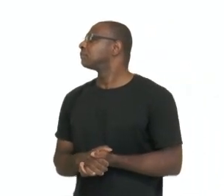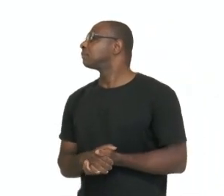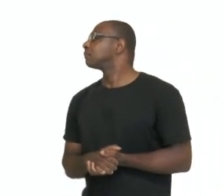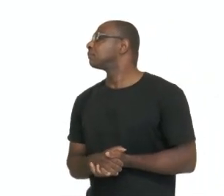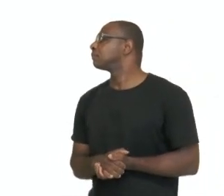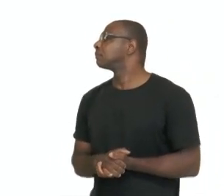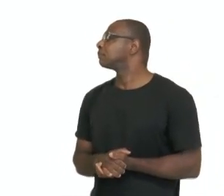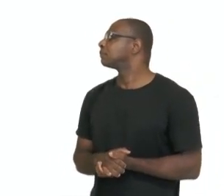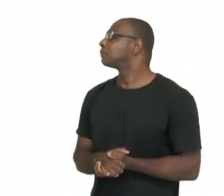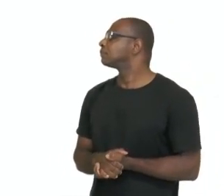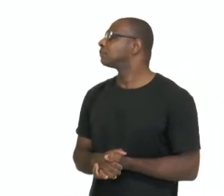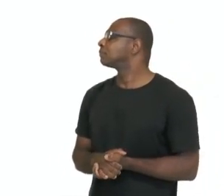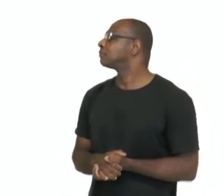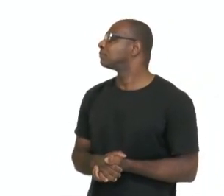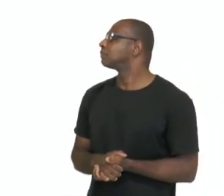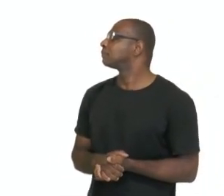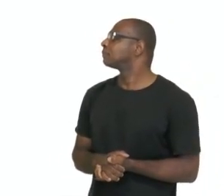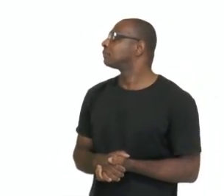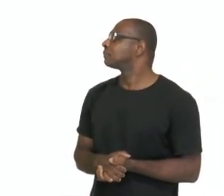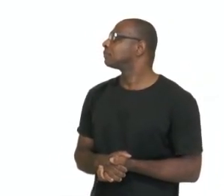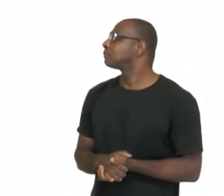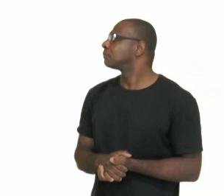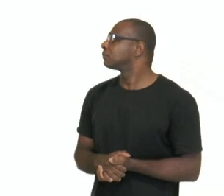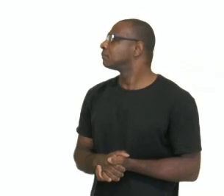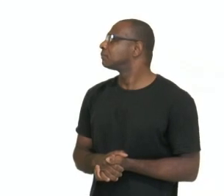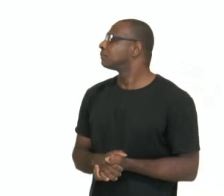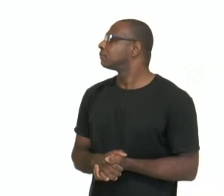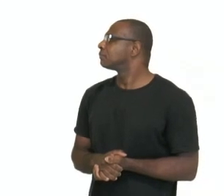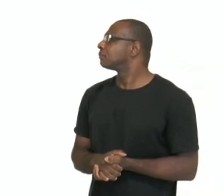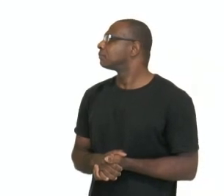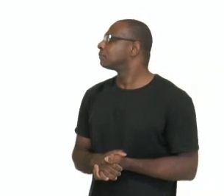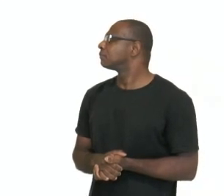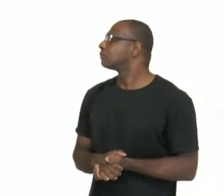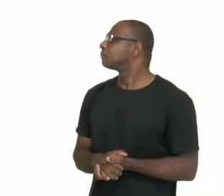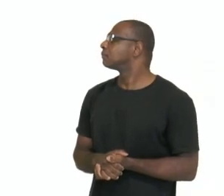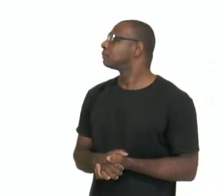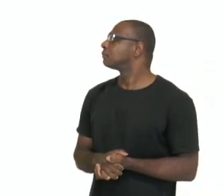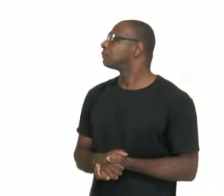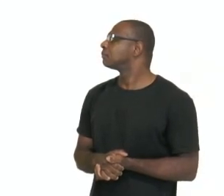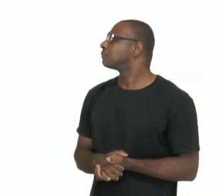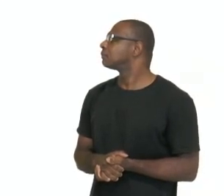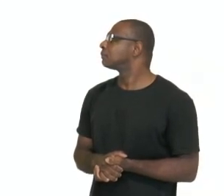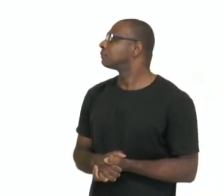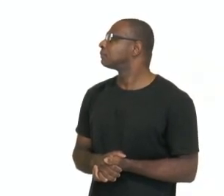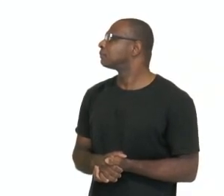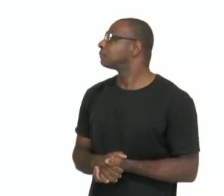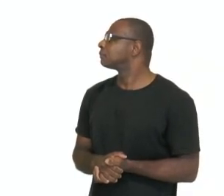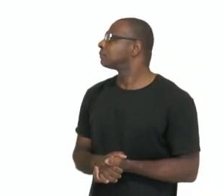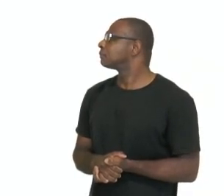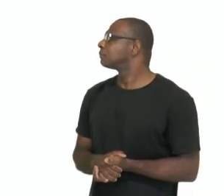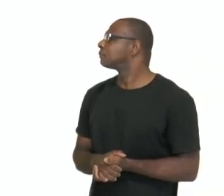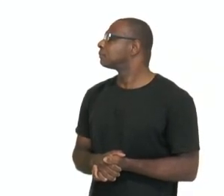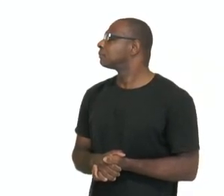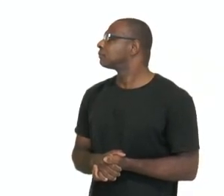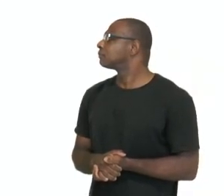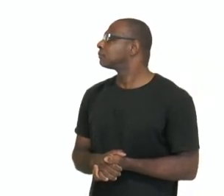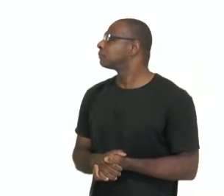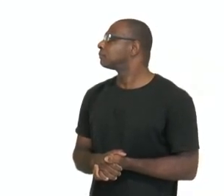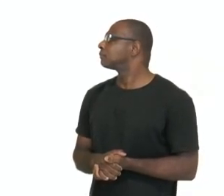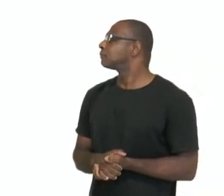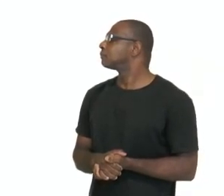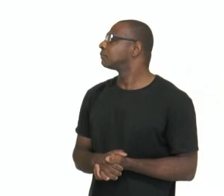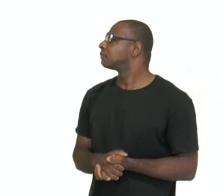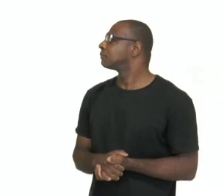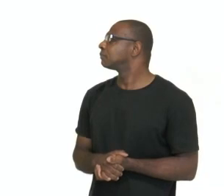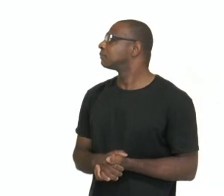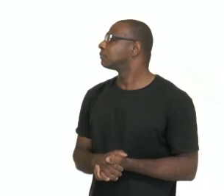de modo que o emprestei a outra menina. E eu, que não era dada a olheia, sentia as olheiras se cavando